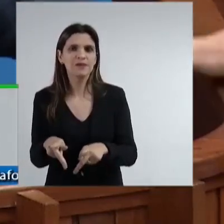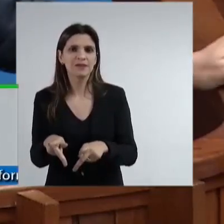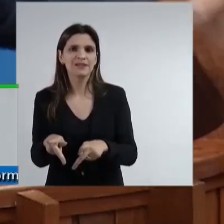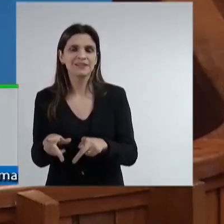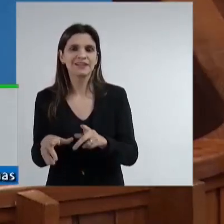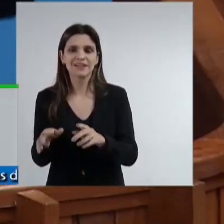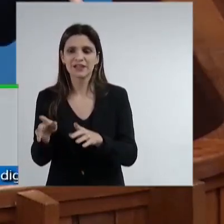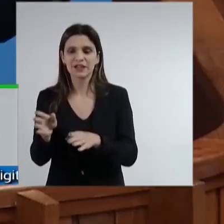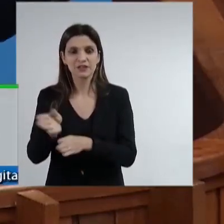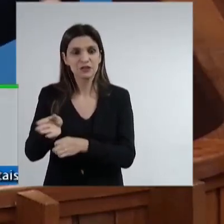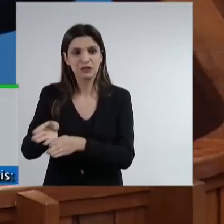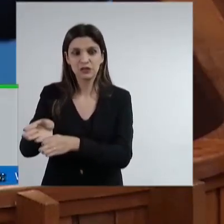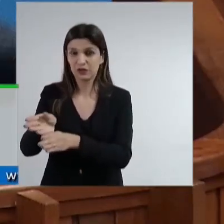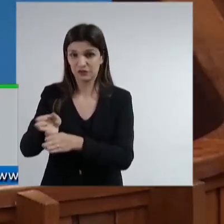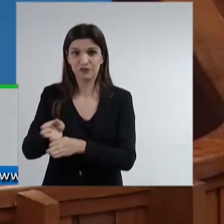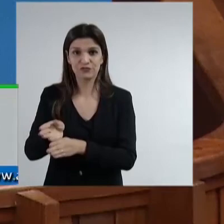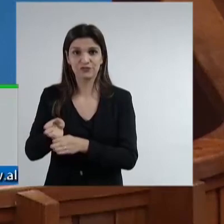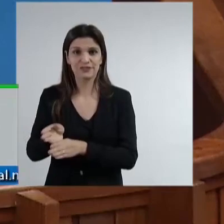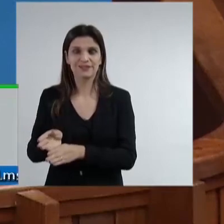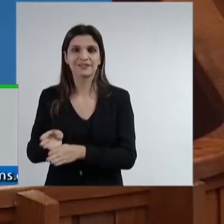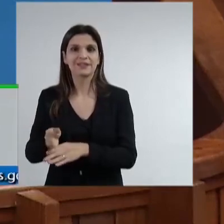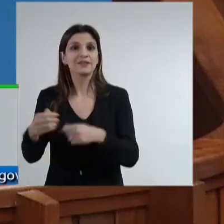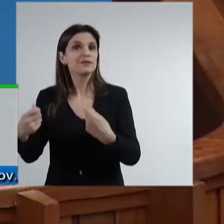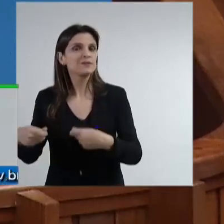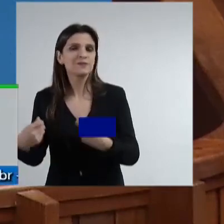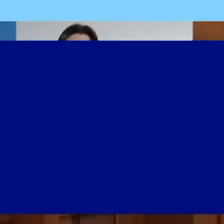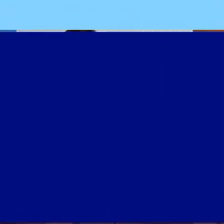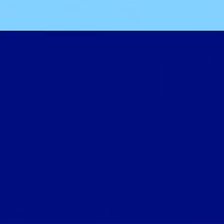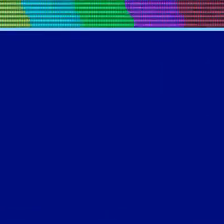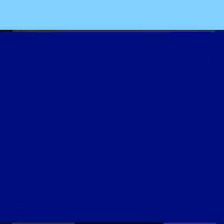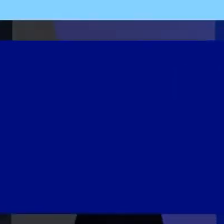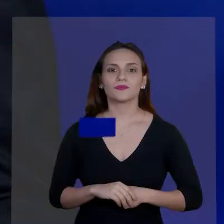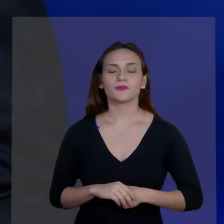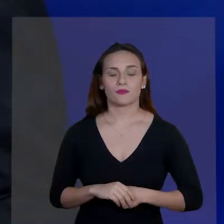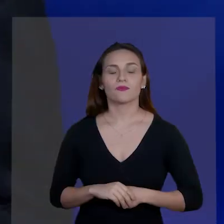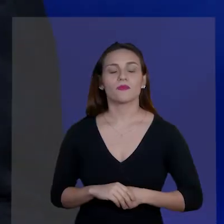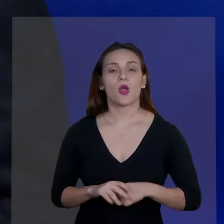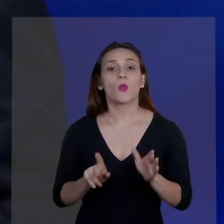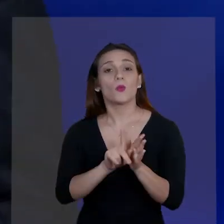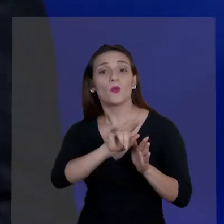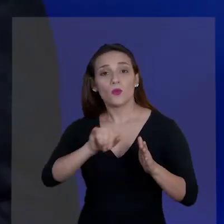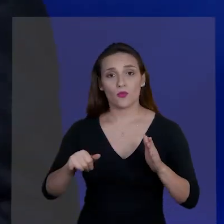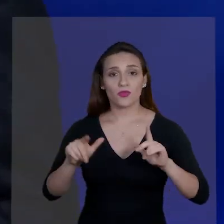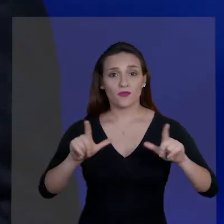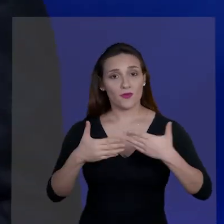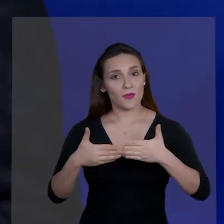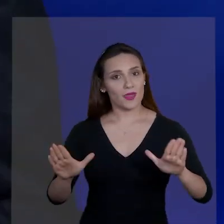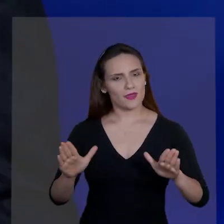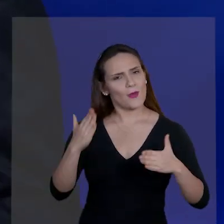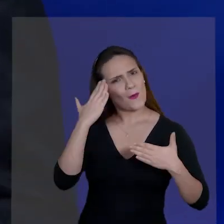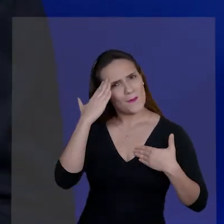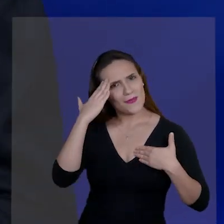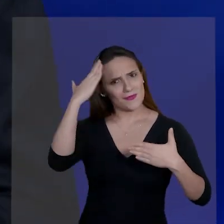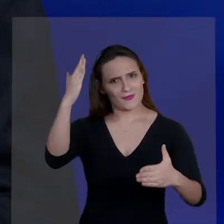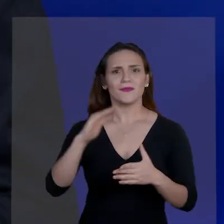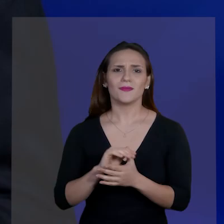apenas como discurso, porque agora é governo, mas como prioridade. O programa TV Aberta fica por aqui.